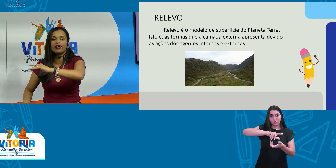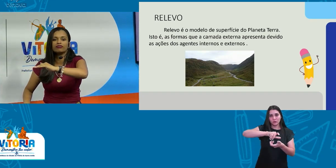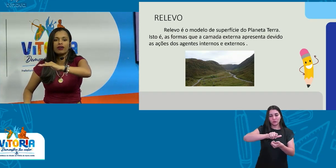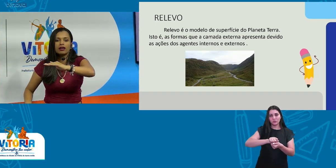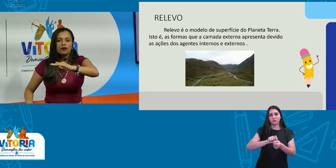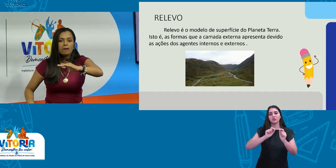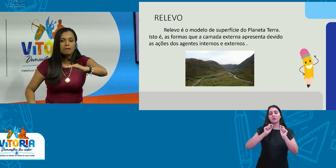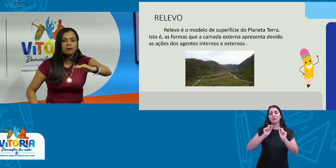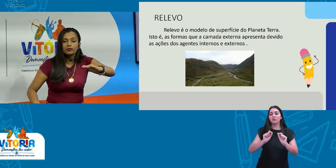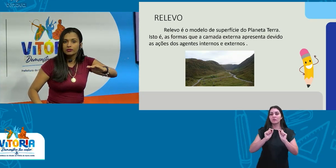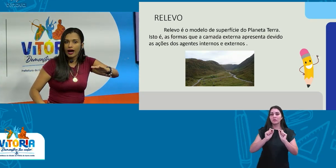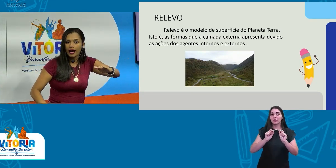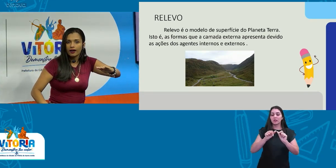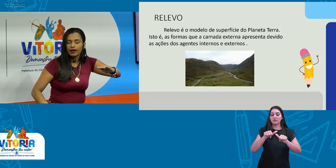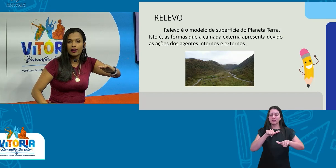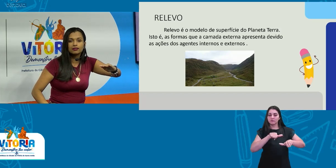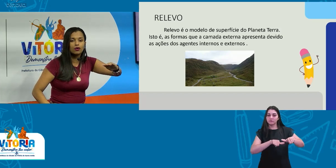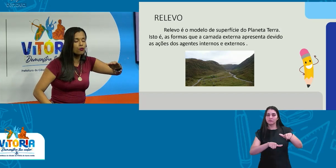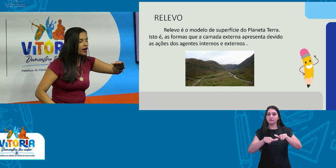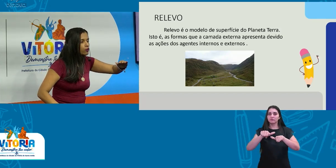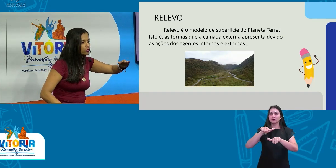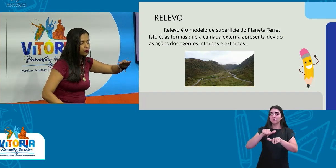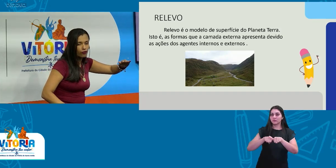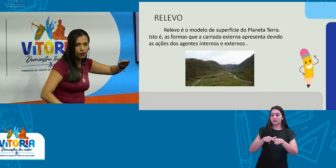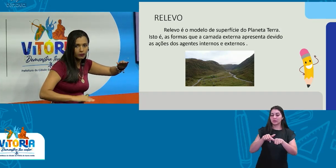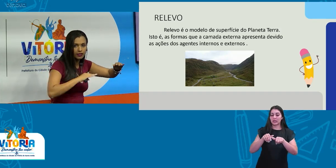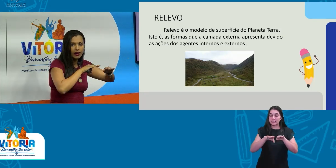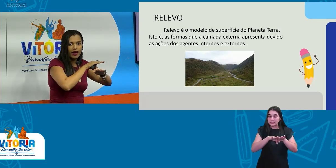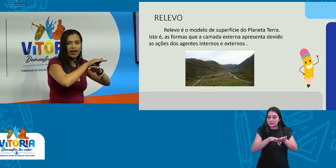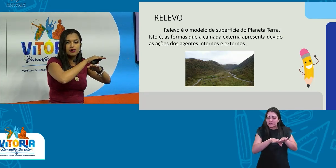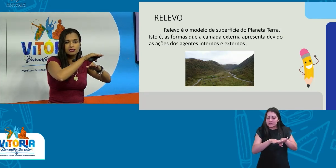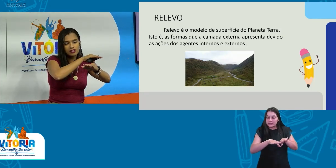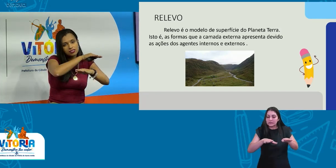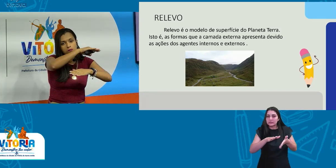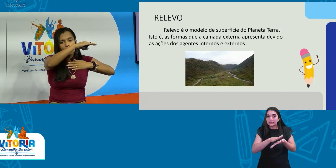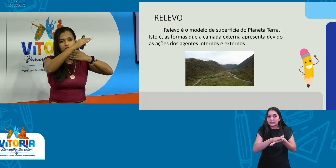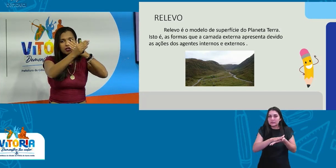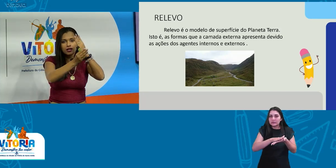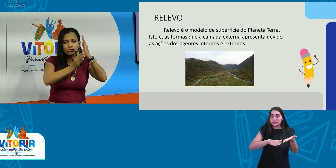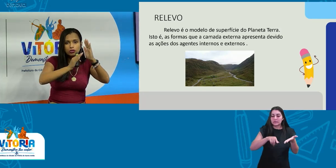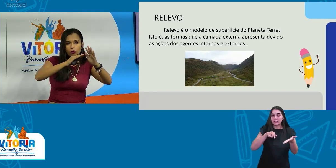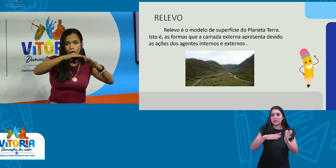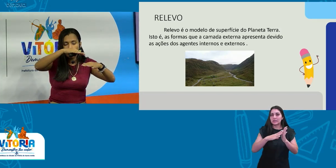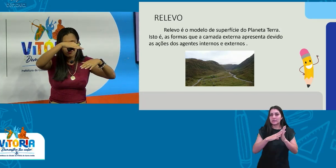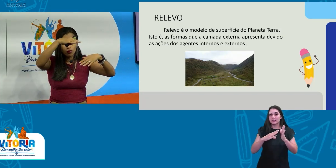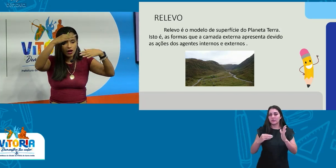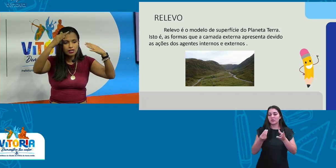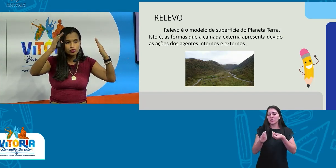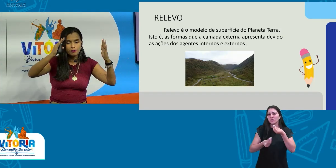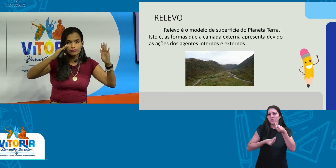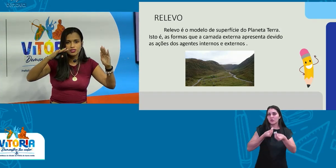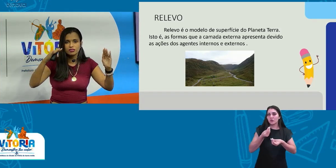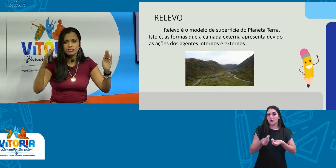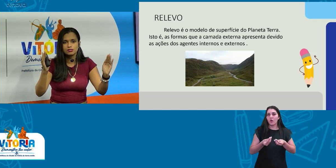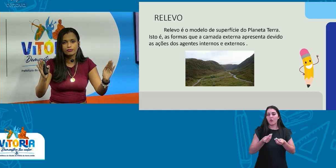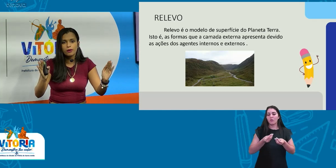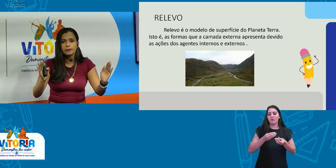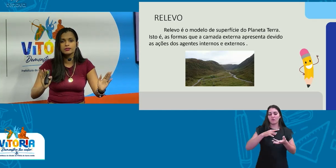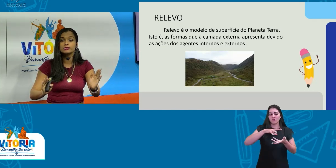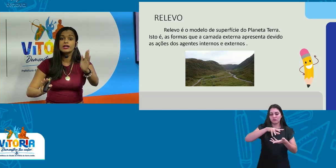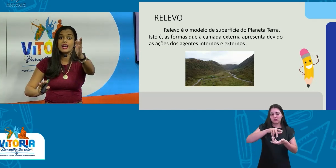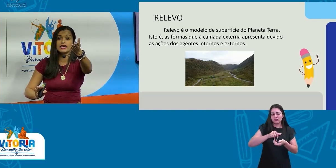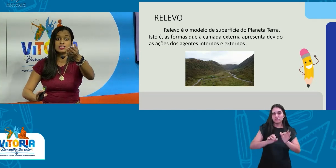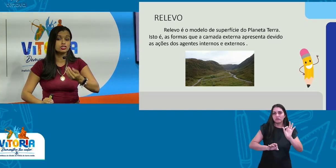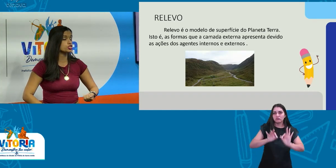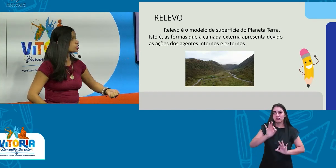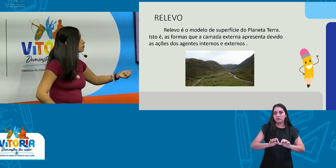que ela vai mudar. Ela não é uniforme. Esse modelo de como a superfície vai se